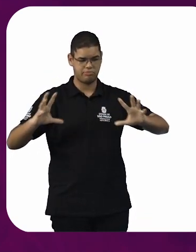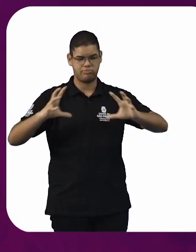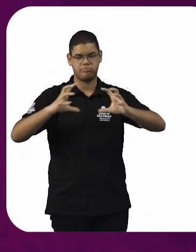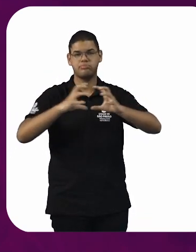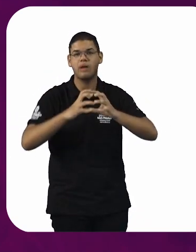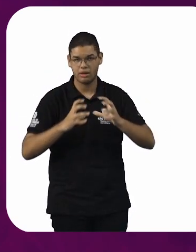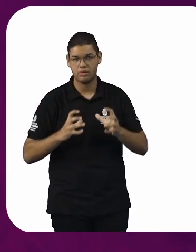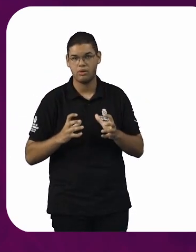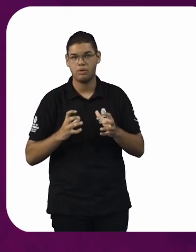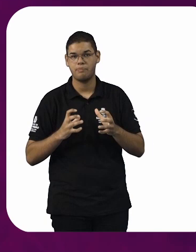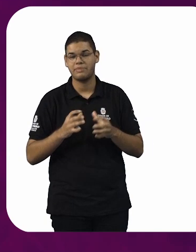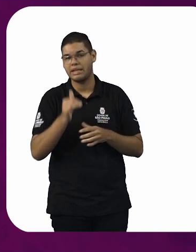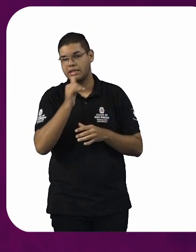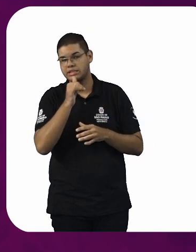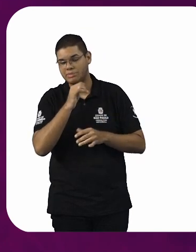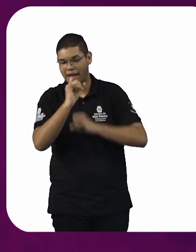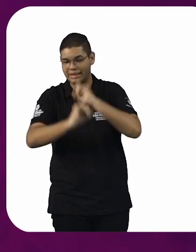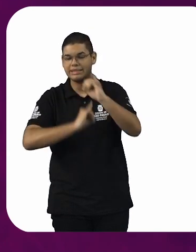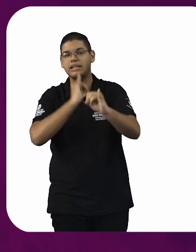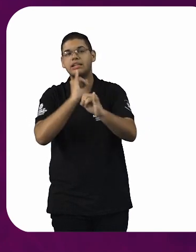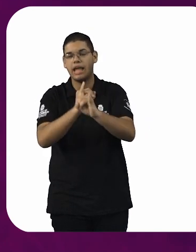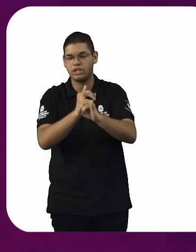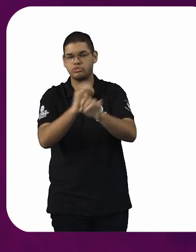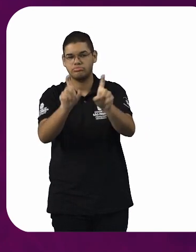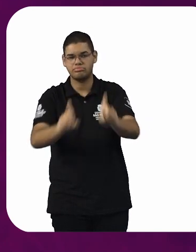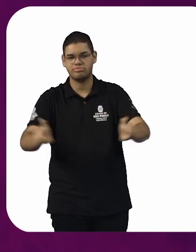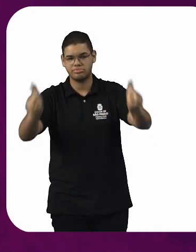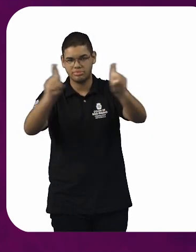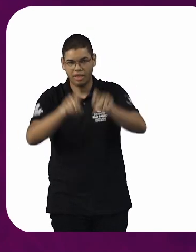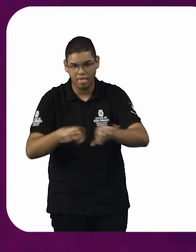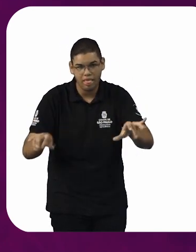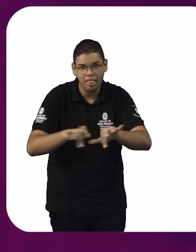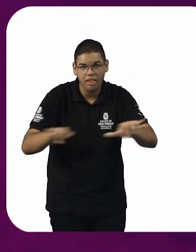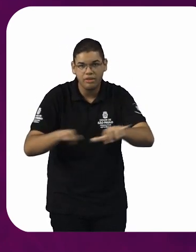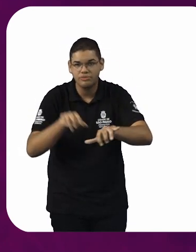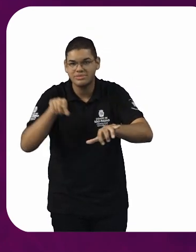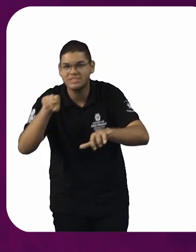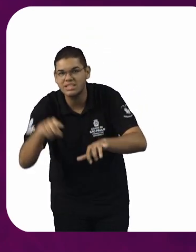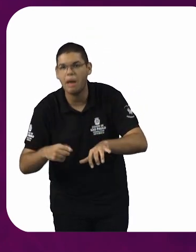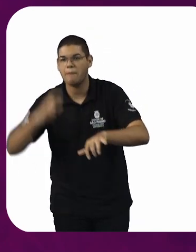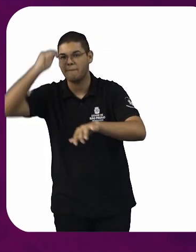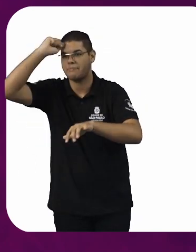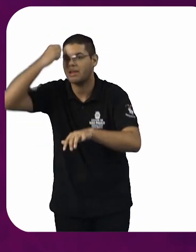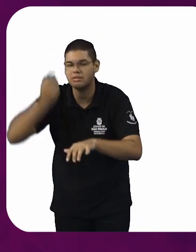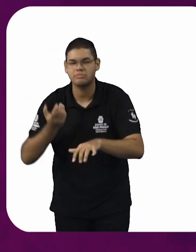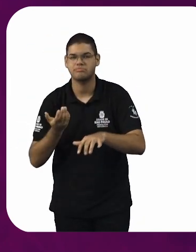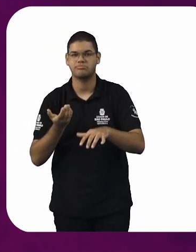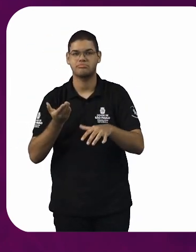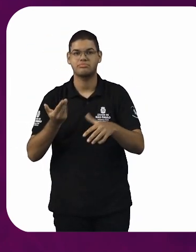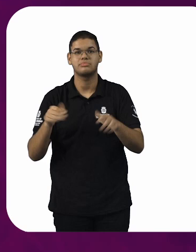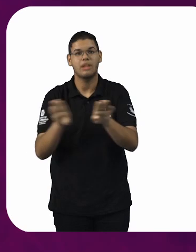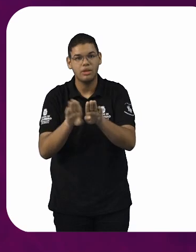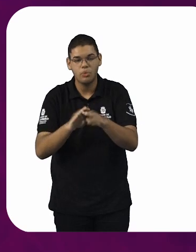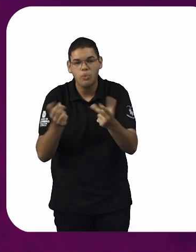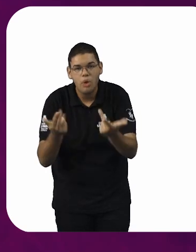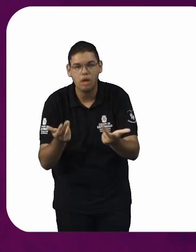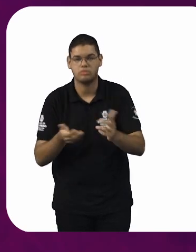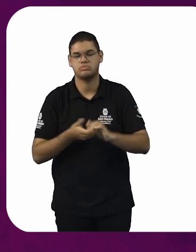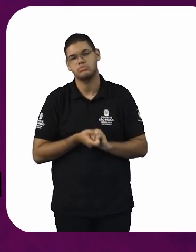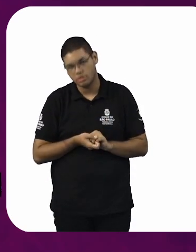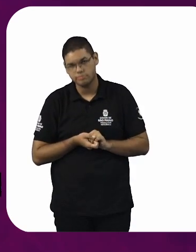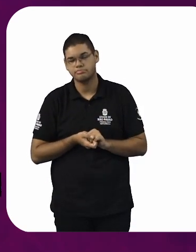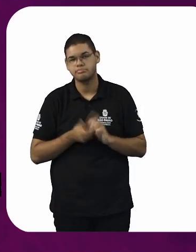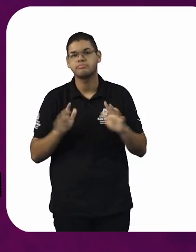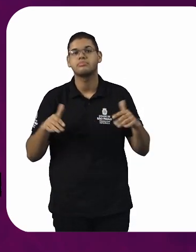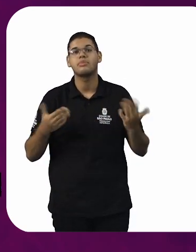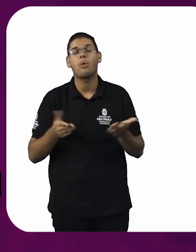porque ganha uma repercussão muito maior. Nos espetáculos e competições esportivas, por